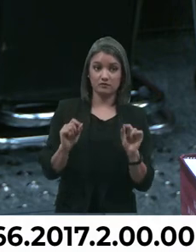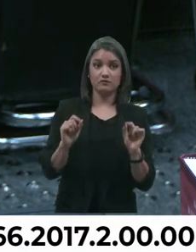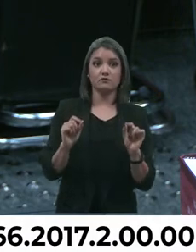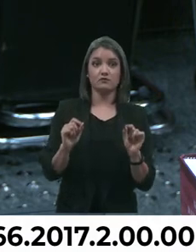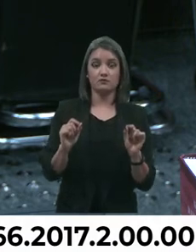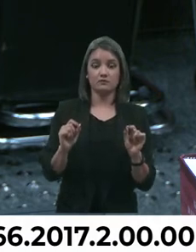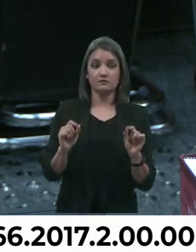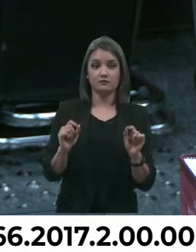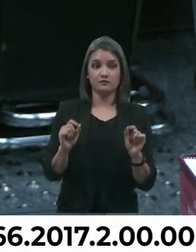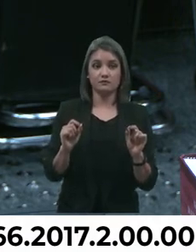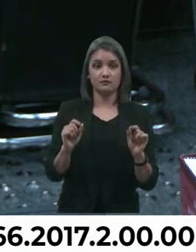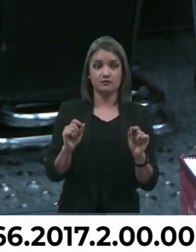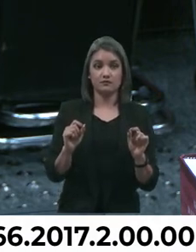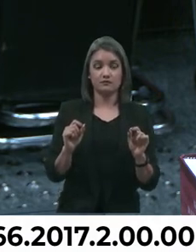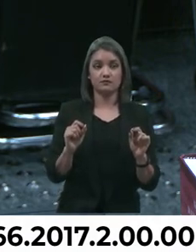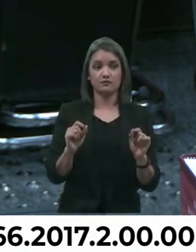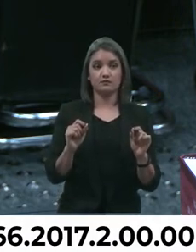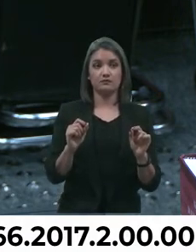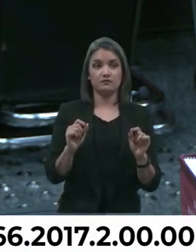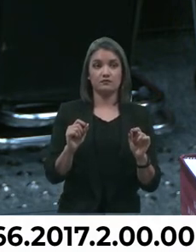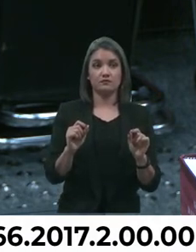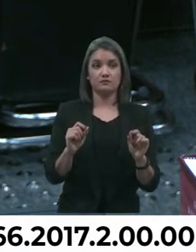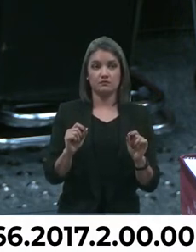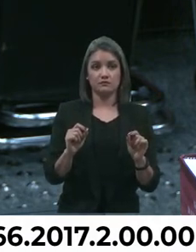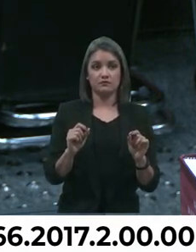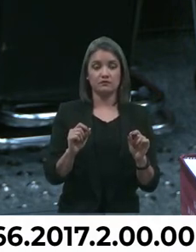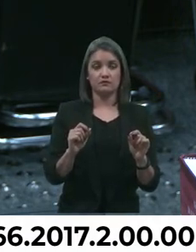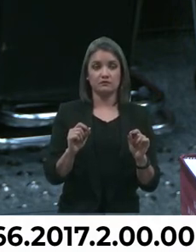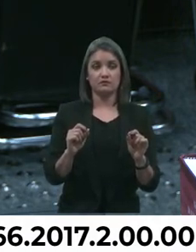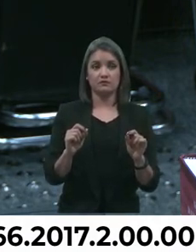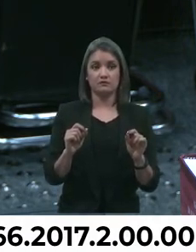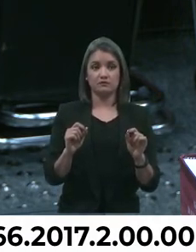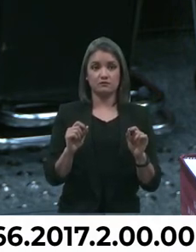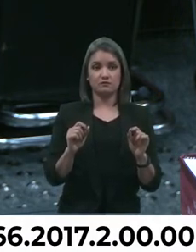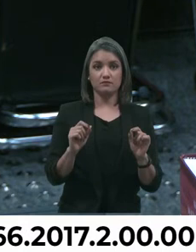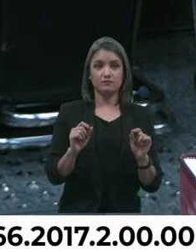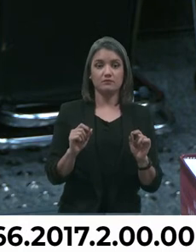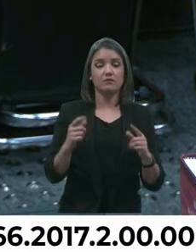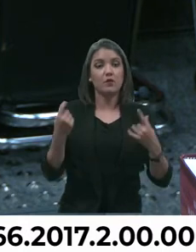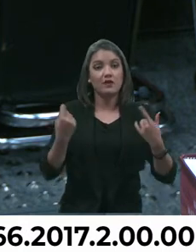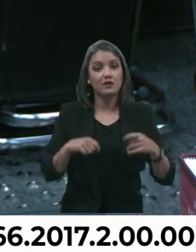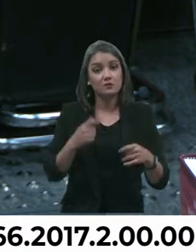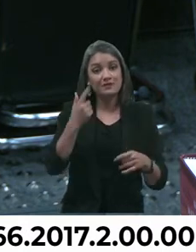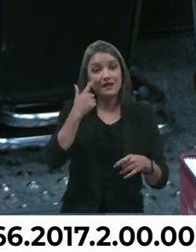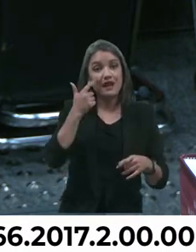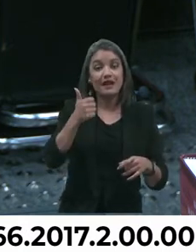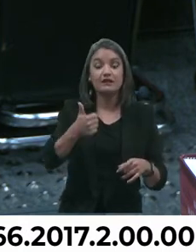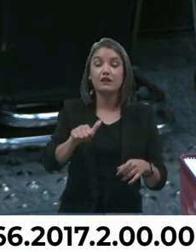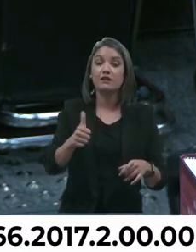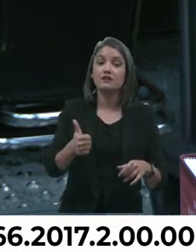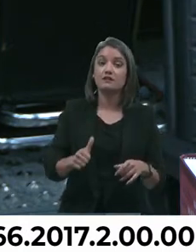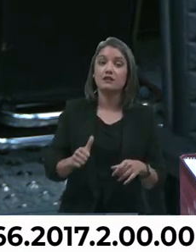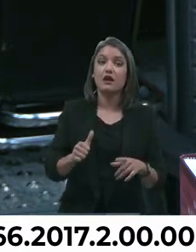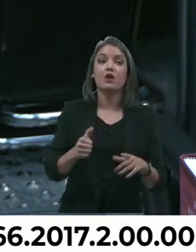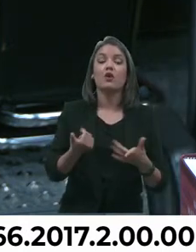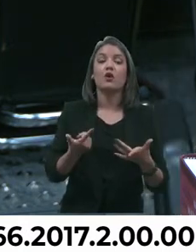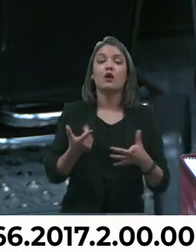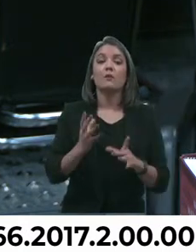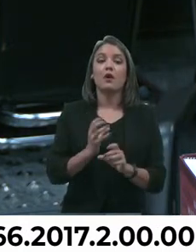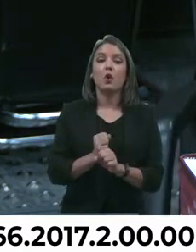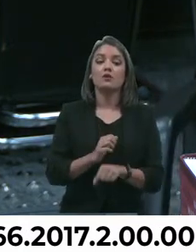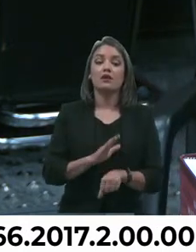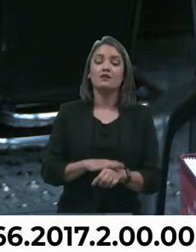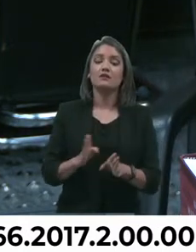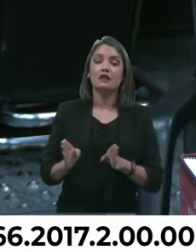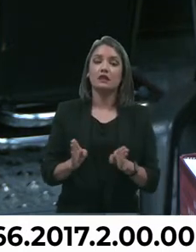também comungo, no sentido de que é a conduta que deve ser analisada para fins de contagem do prazo prescricional.